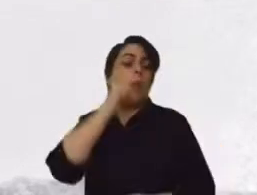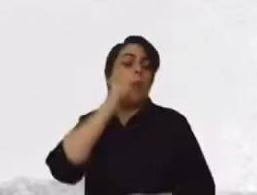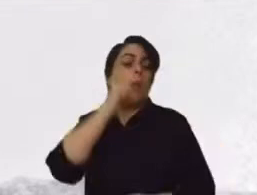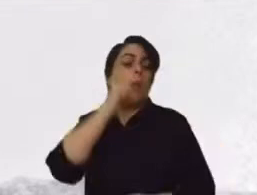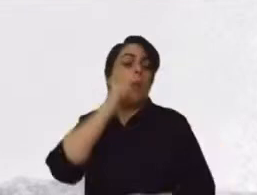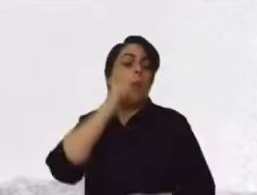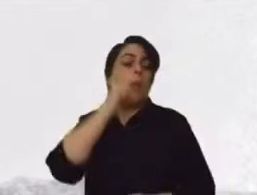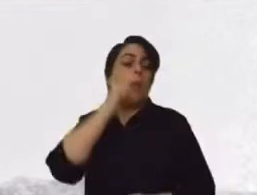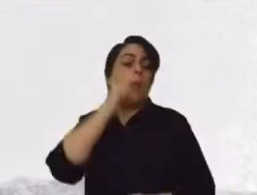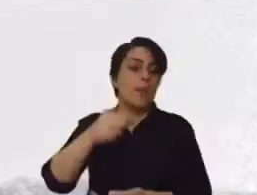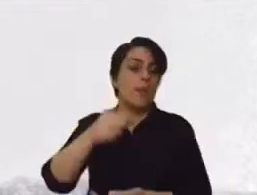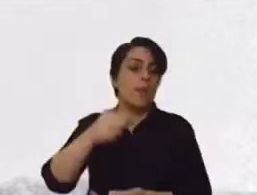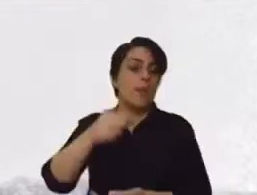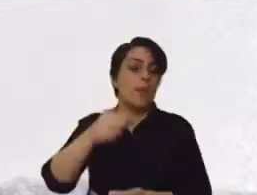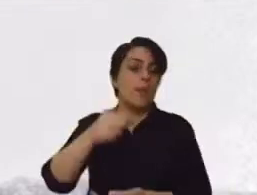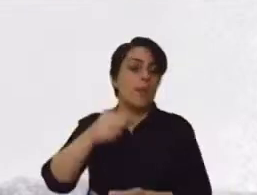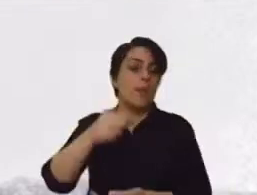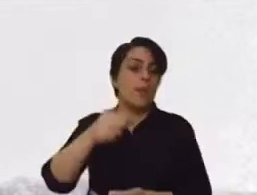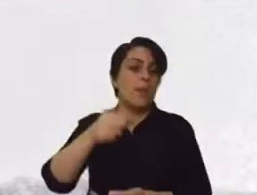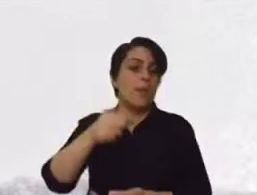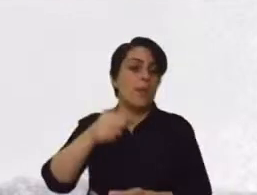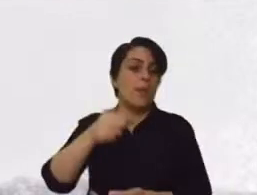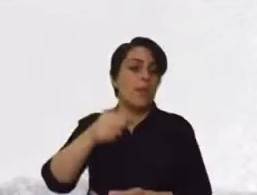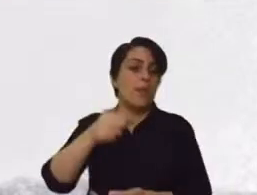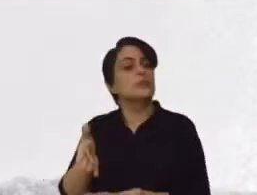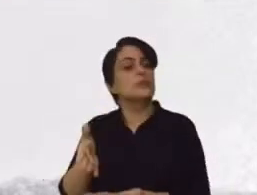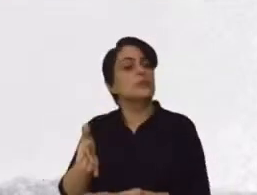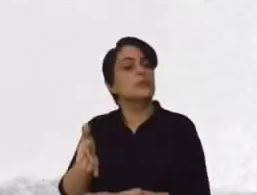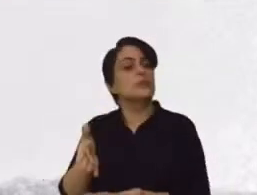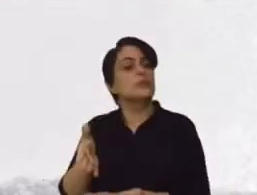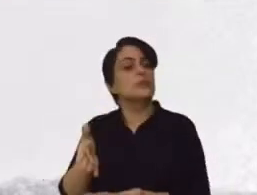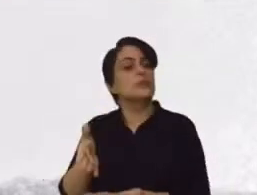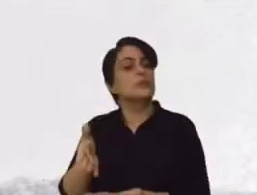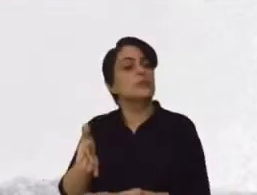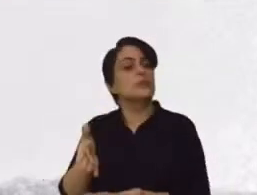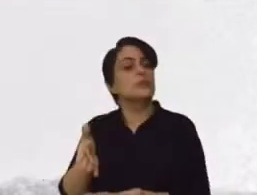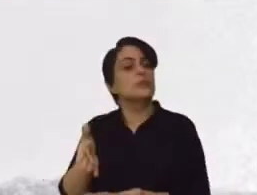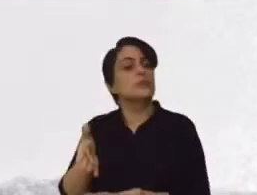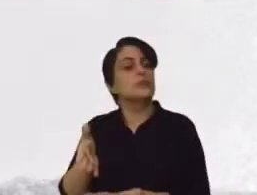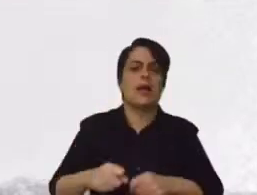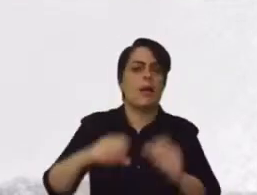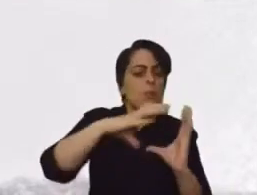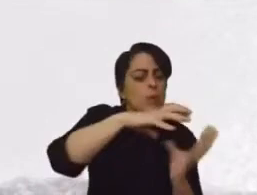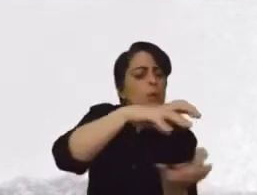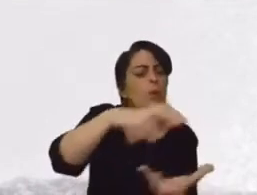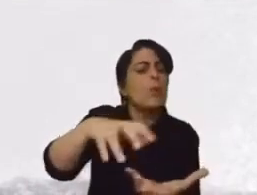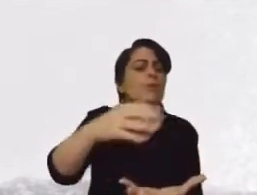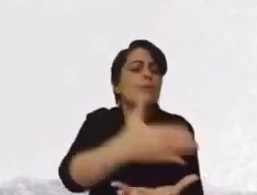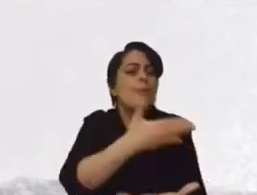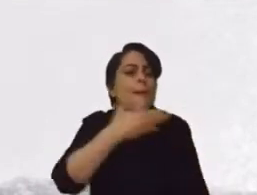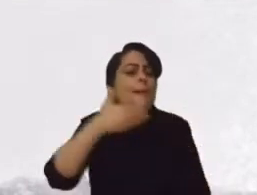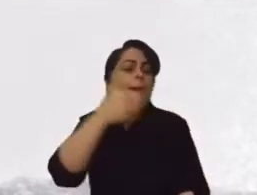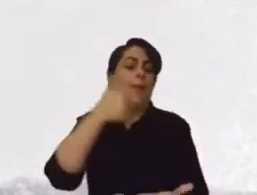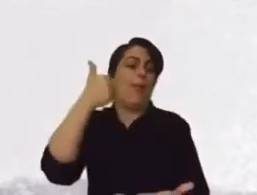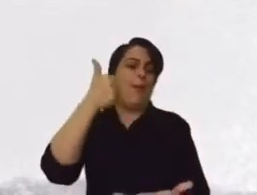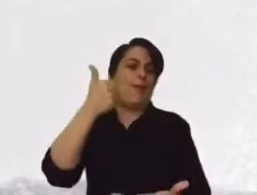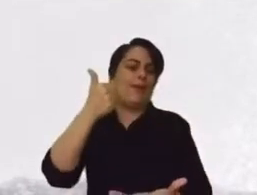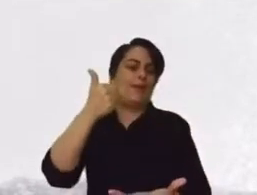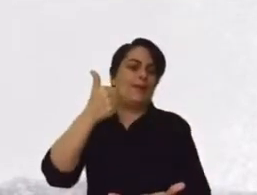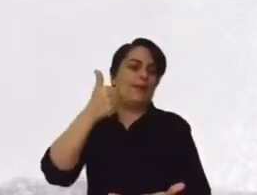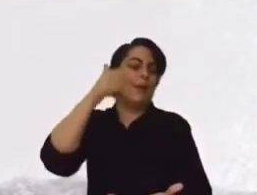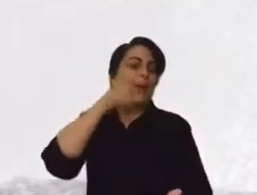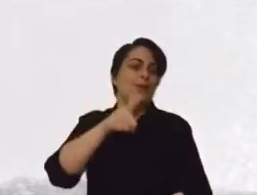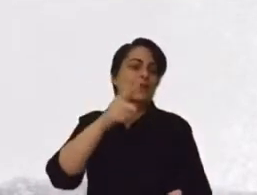sim, de construir um mundo melhor, porque esse mundo é possível. E nós, quando governamos esse